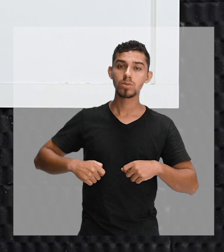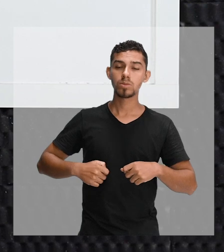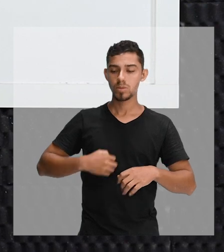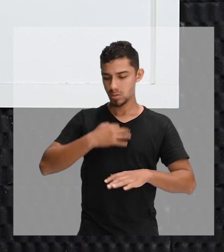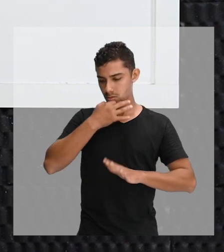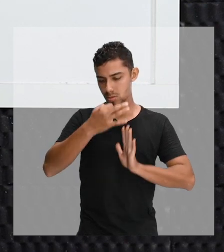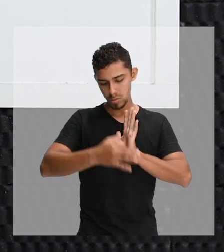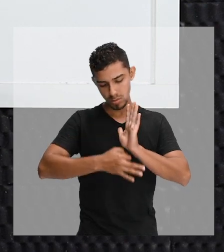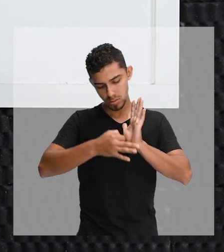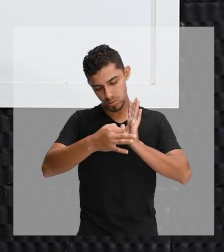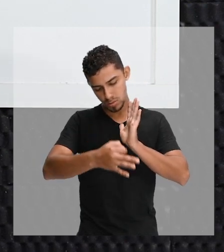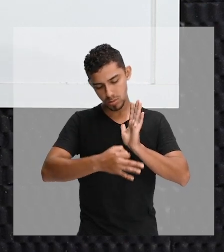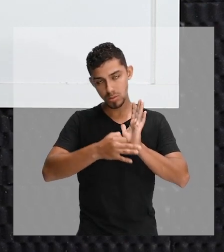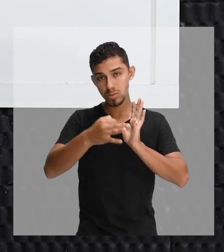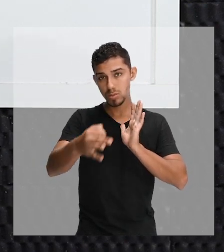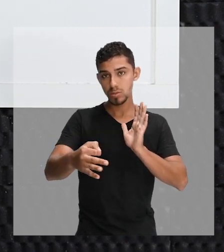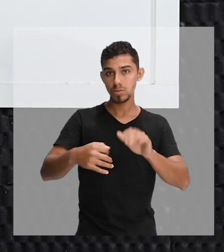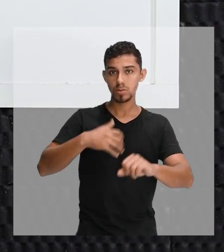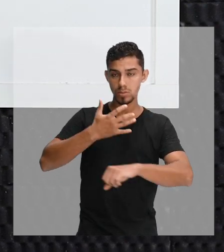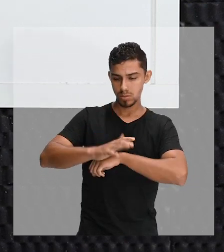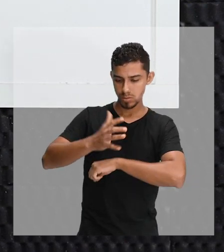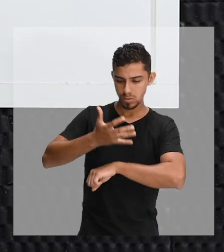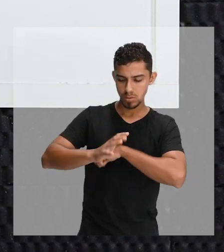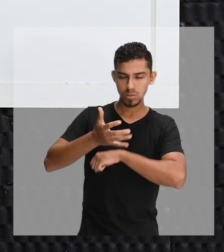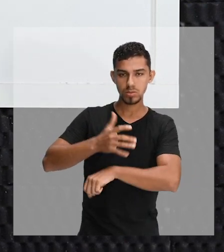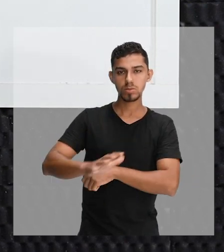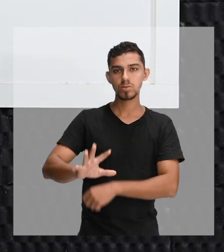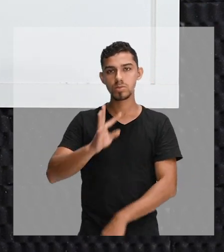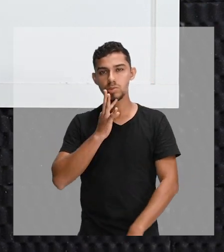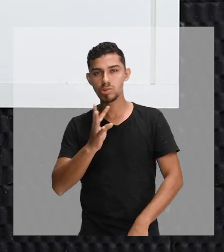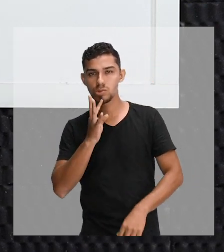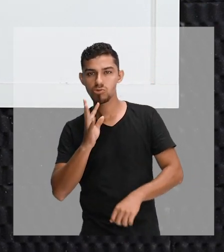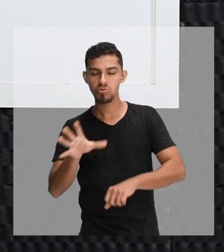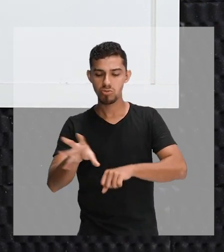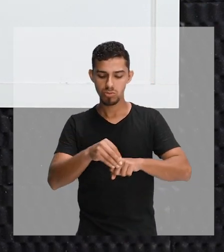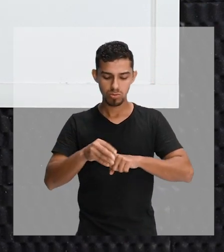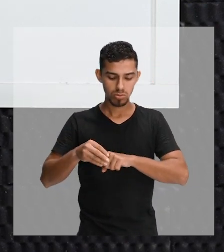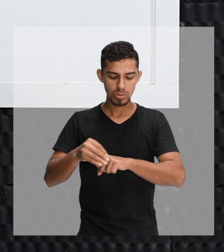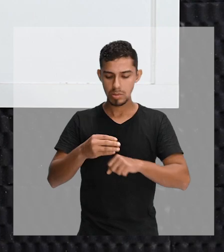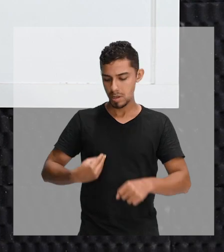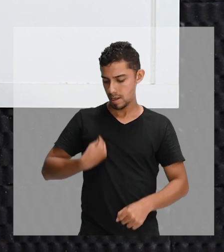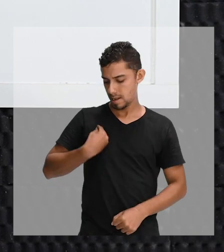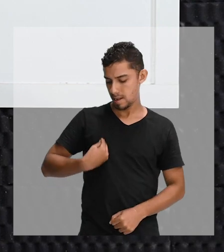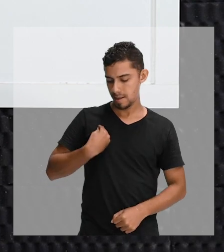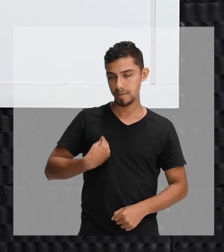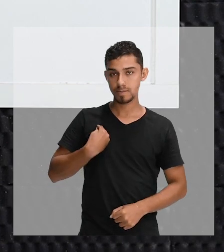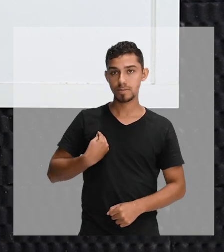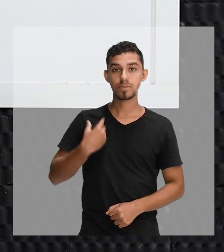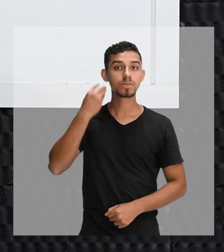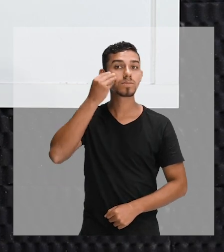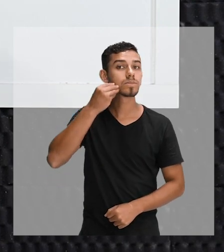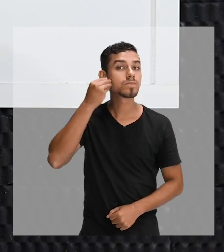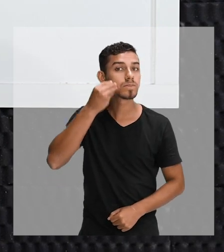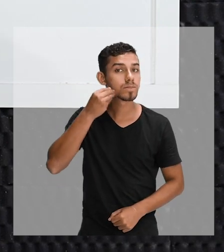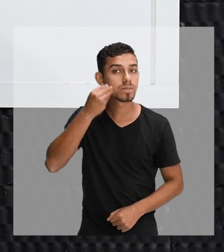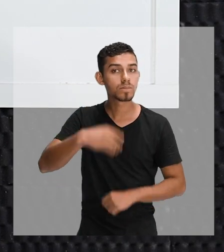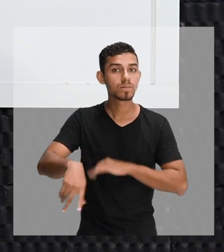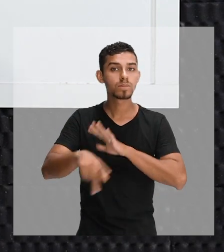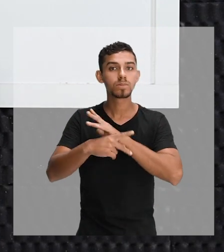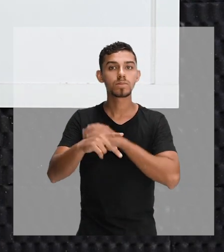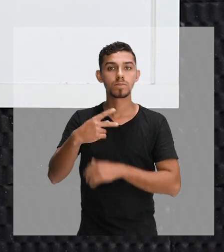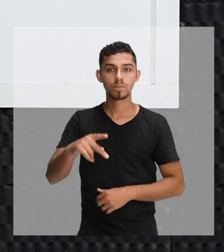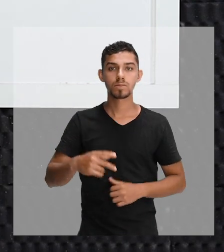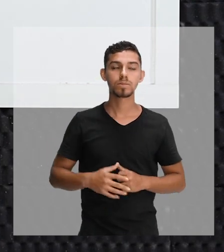argumentação, seja feito através da sua prática, do seu conhecimento, da sua vivência ou da sua experiência. E aí entramos numa